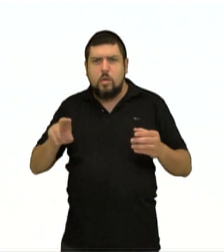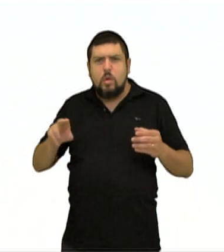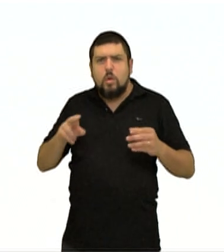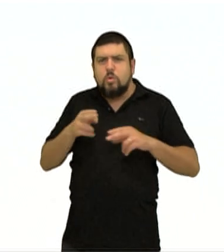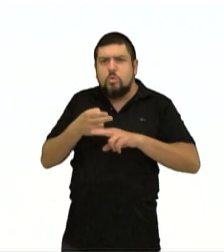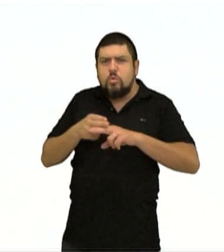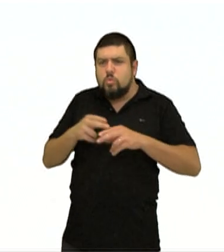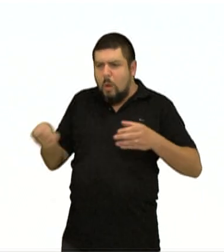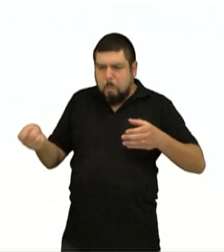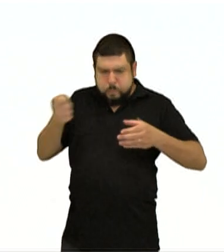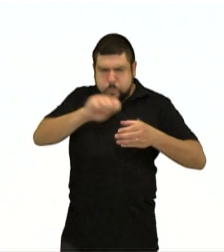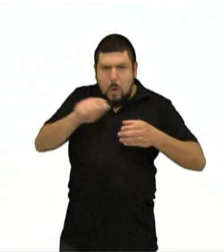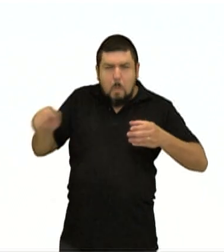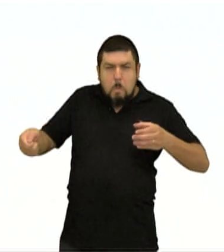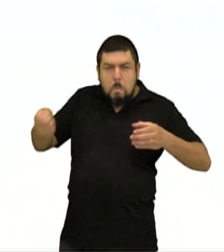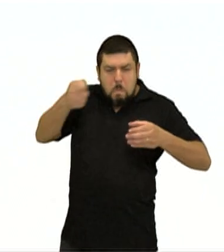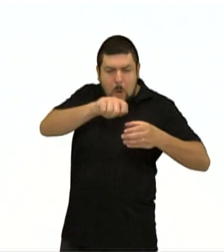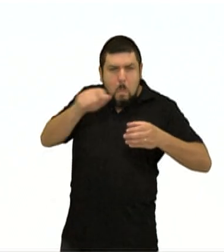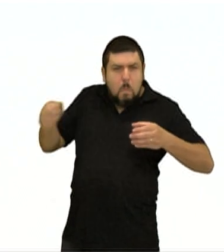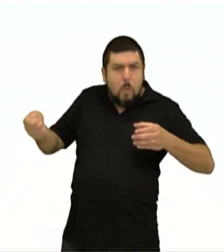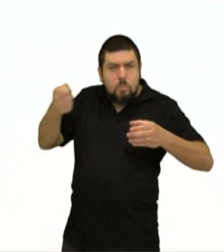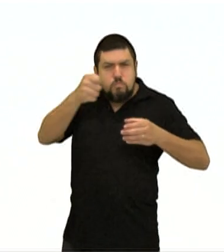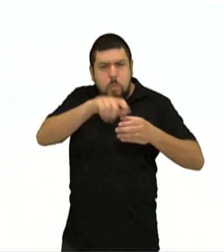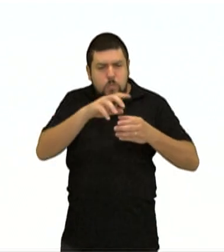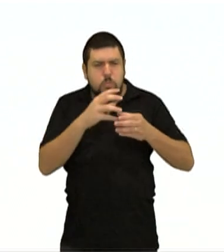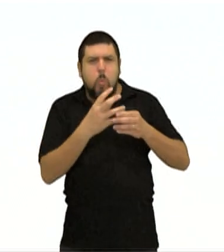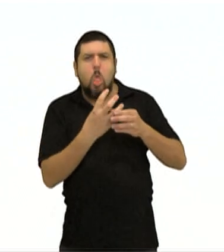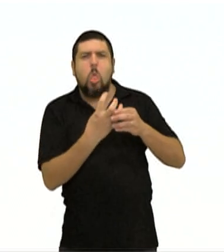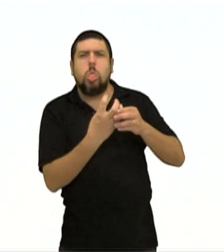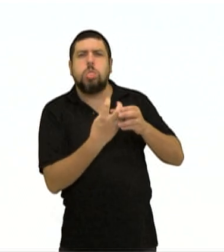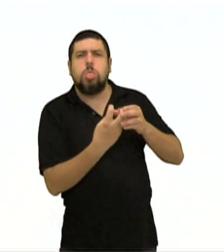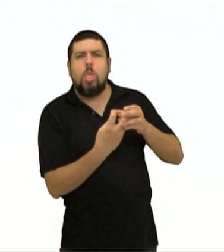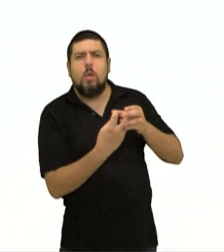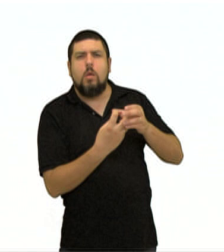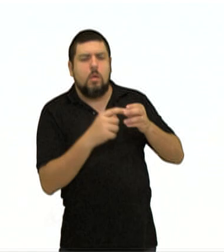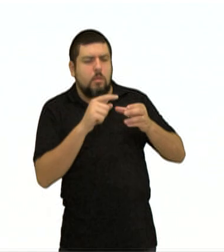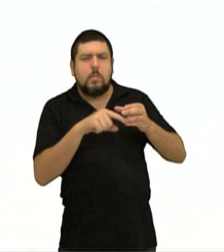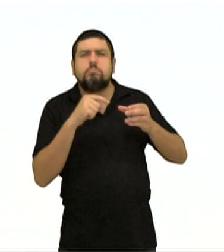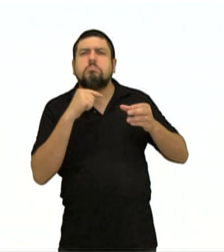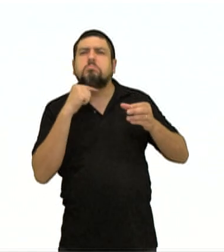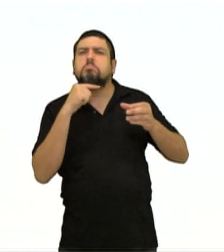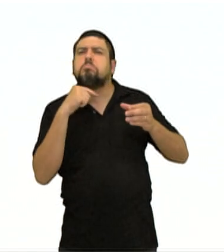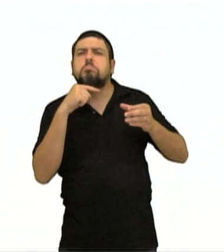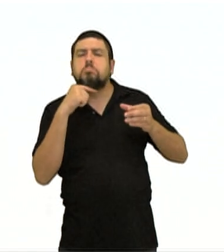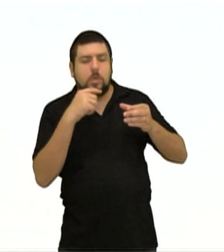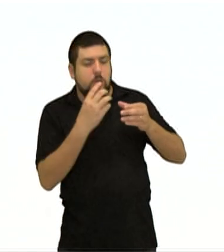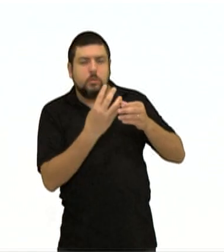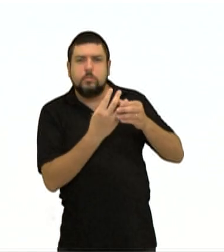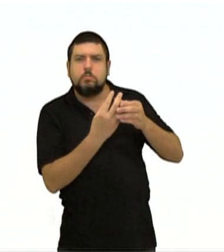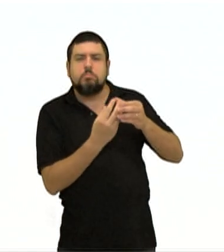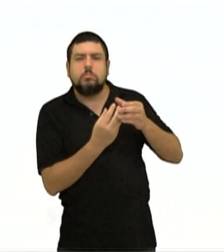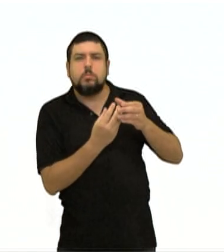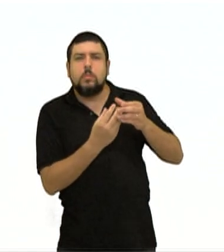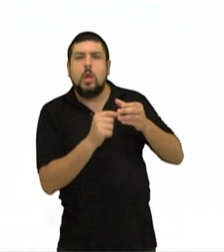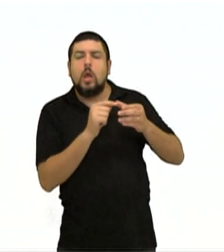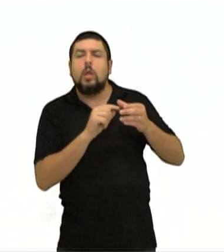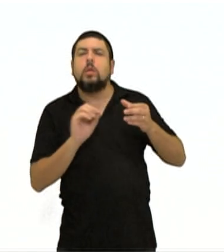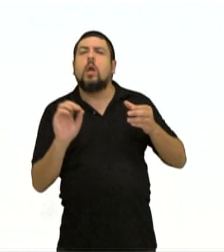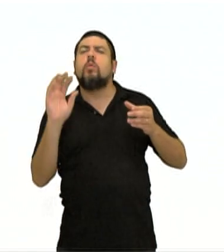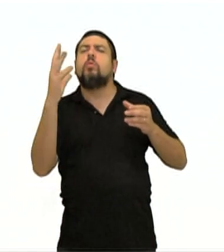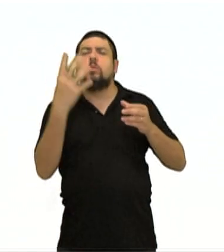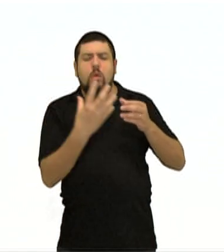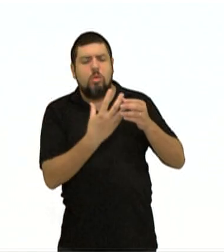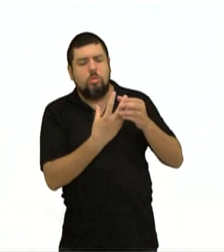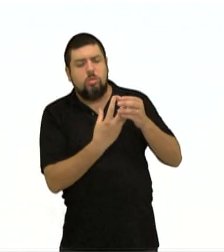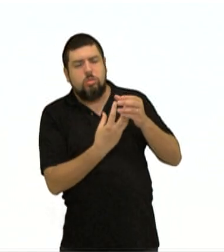achocolatado, esse leite, o solvente no caso, não vai conseguir dissolver tudo e vai se depositar